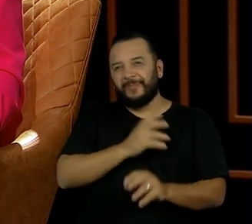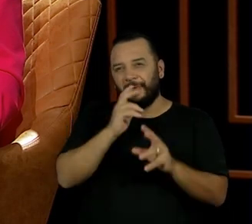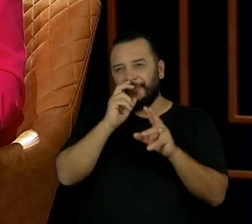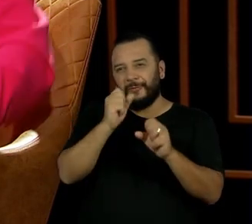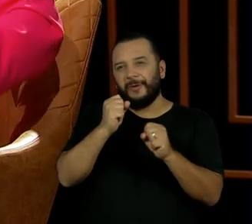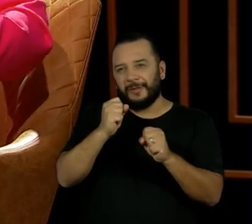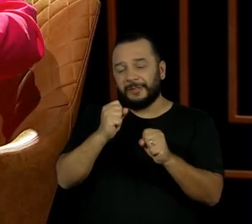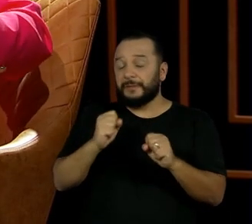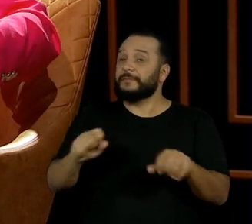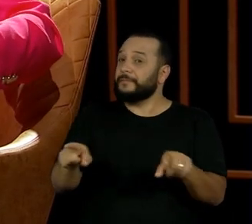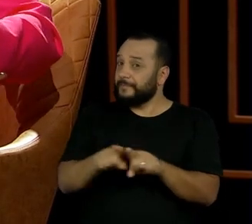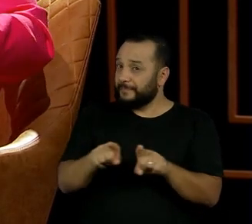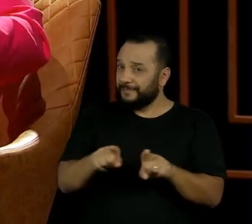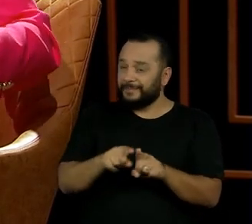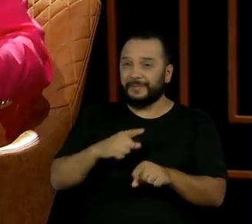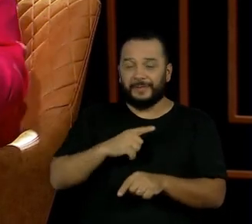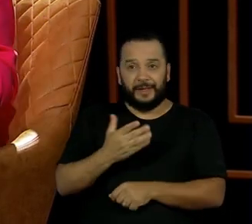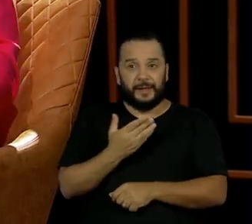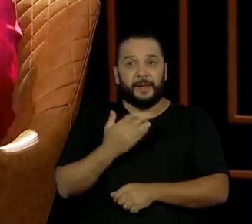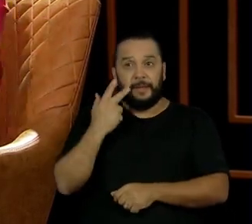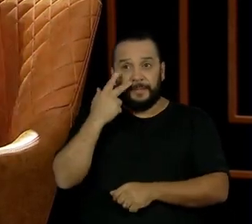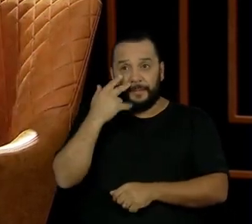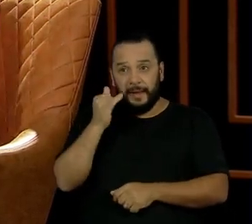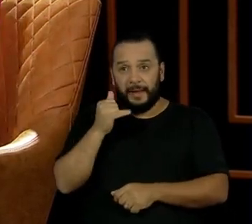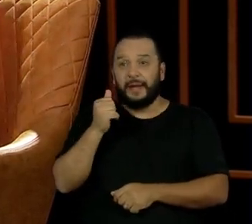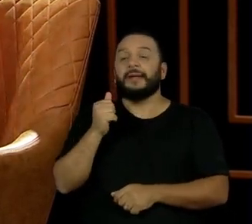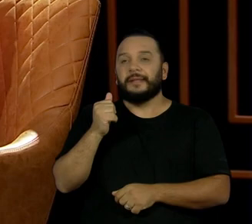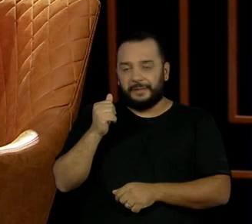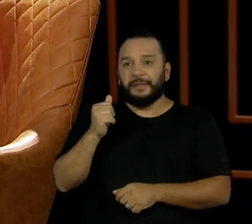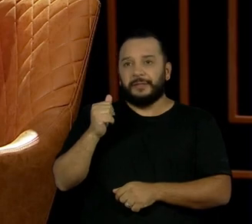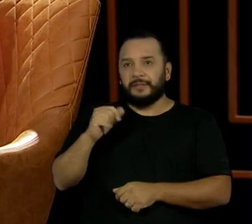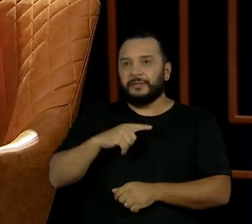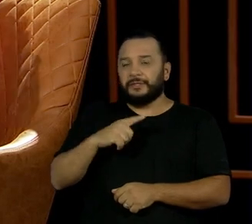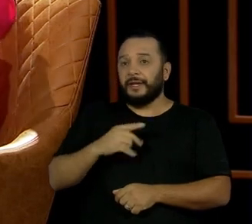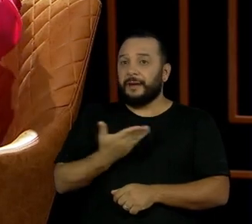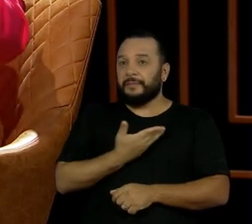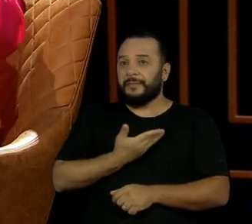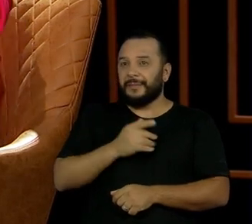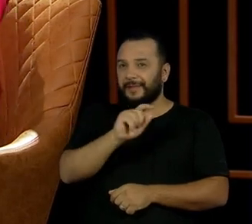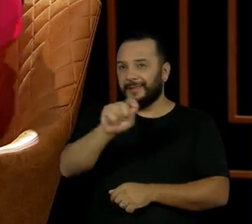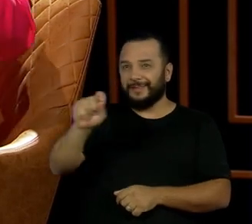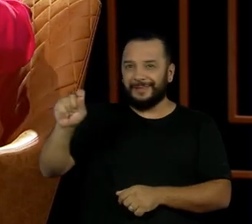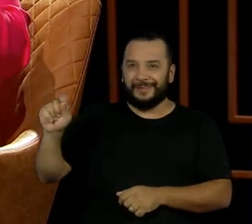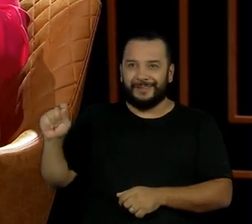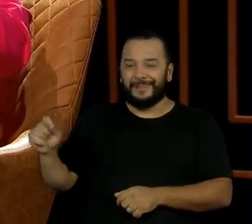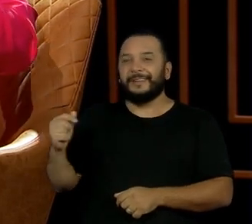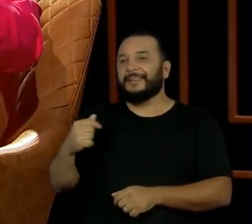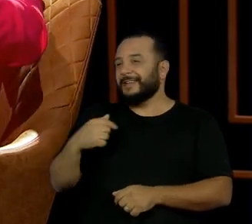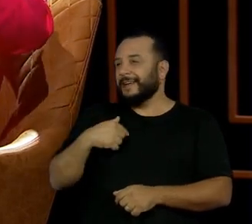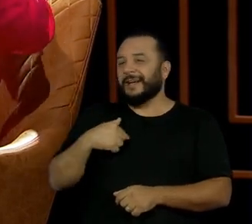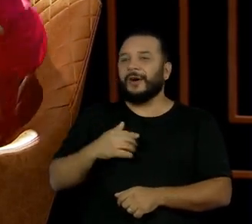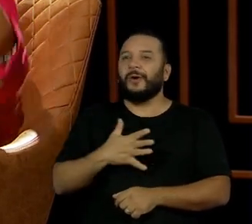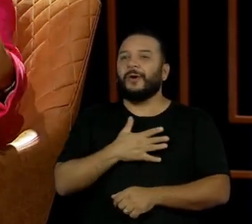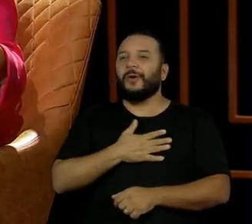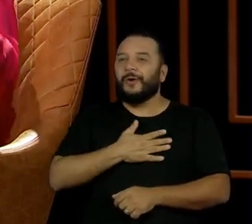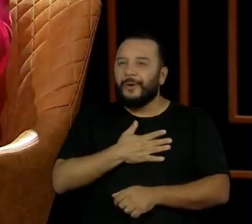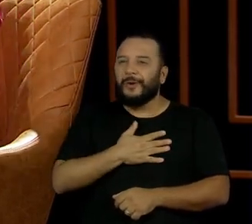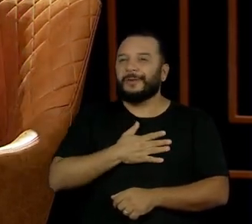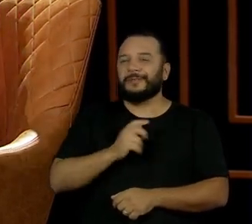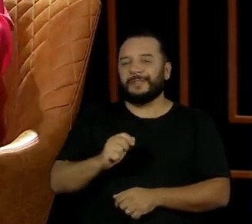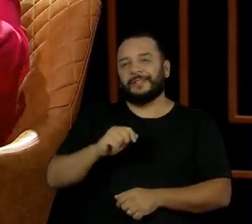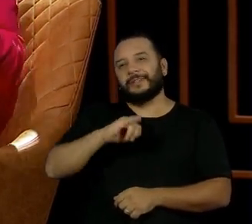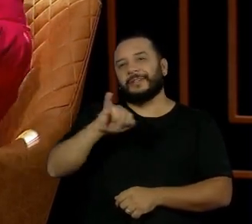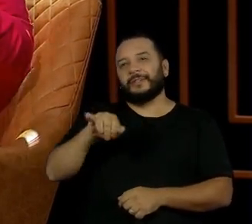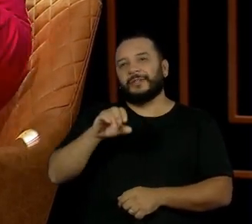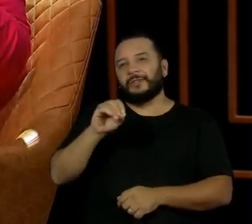eu tinha umas amigas dos meus pais assim que estavam nessas festas elas eram a cara de Jorge Ben e eu achava que